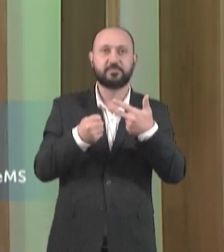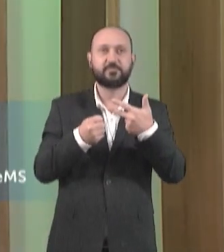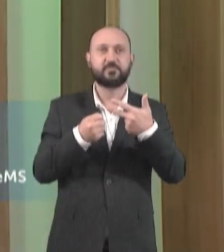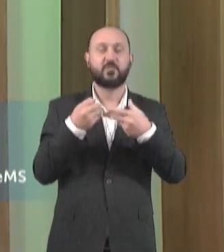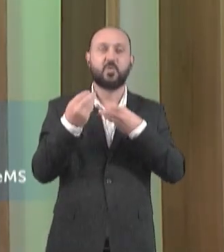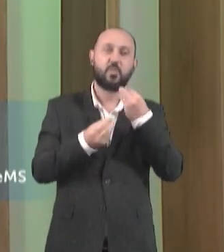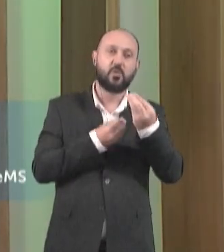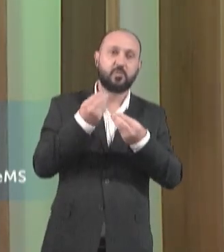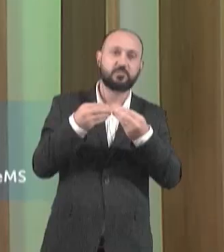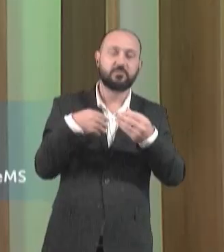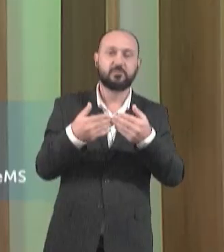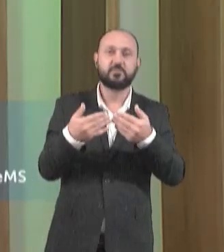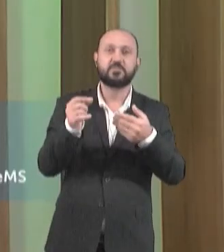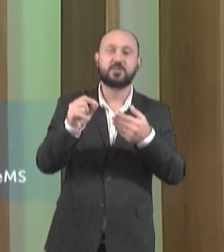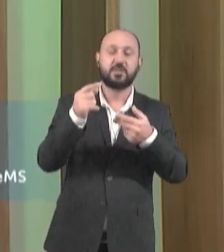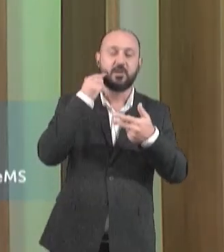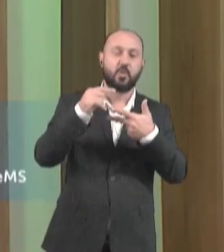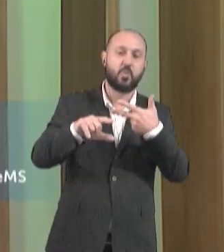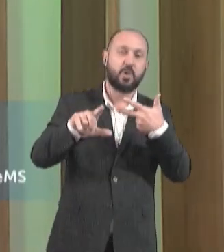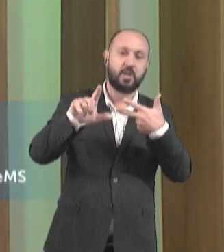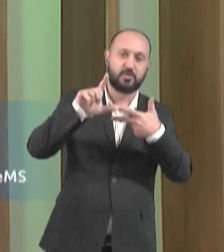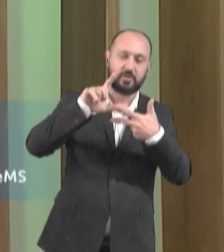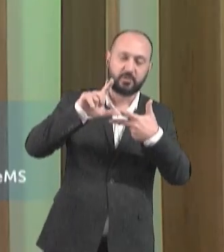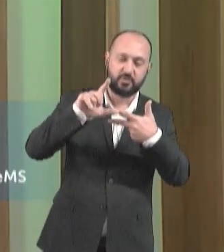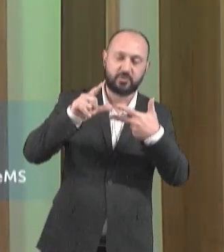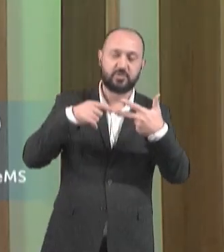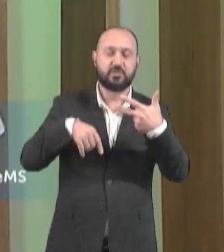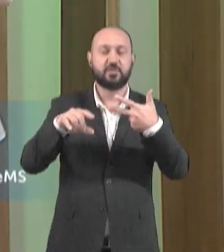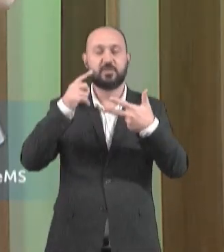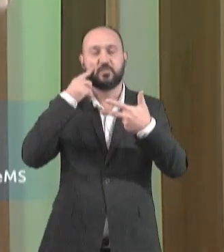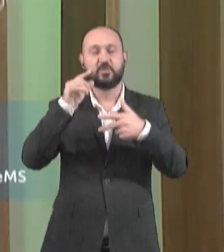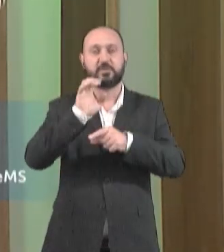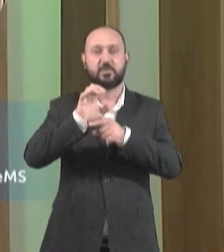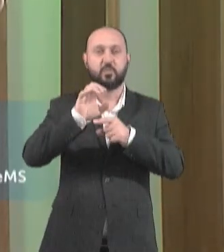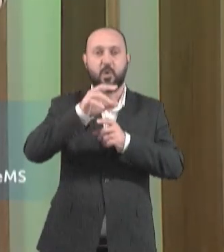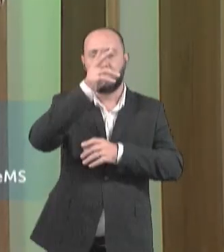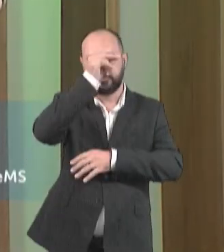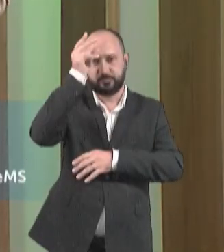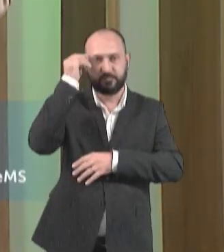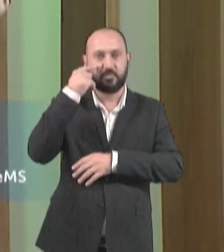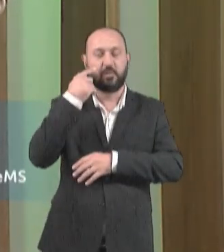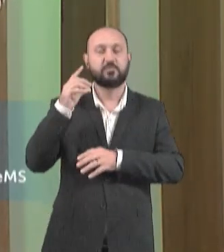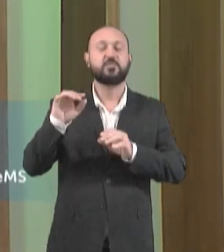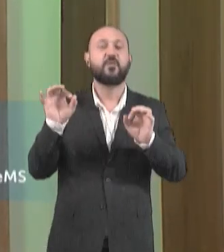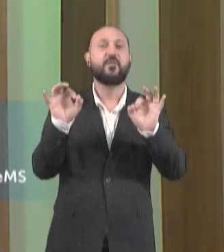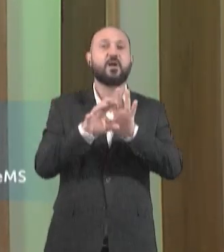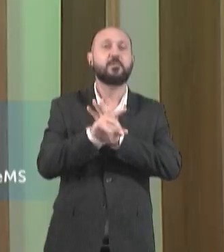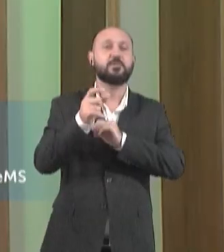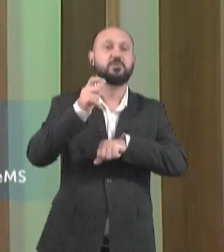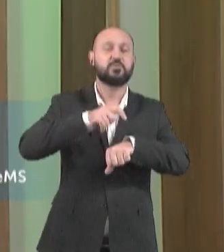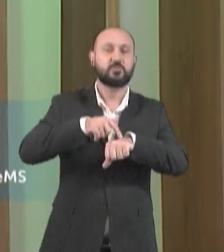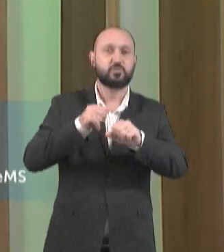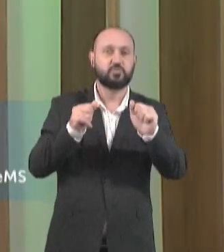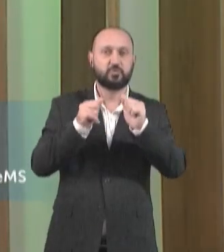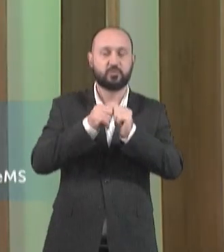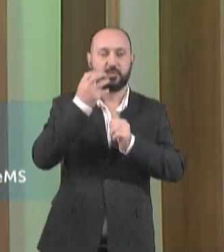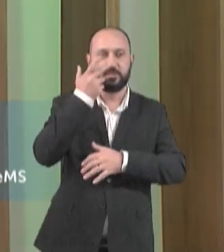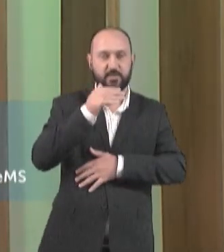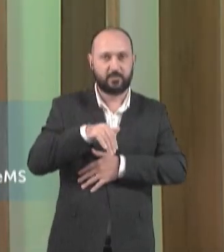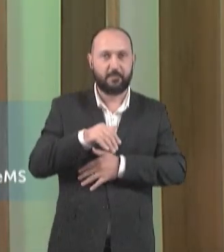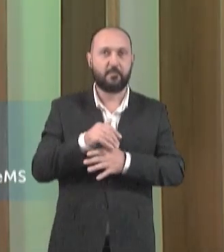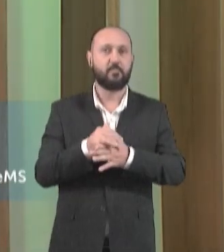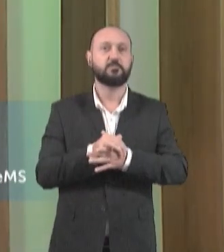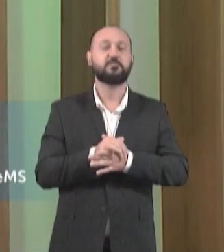que funciona, o que é o poder legislativo municipal, estadual, e essa visita aí consagra todo esse momento com as